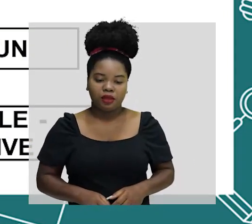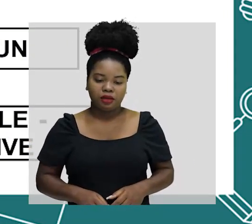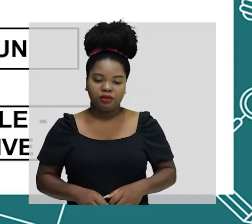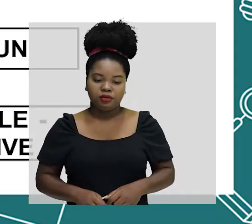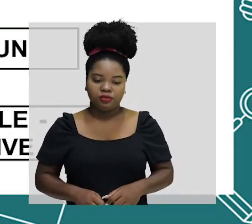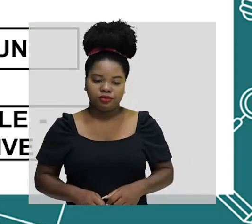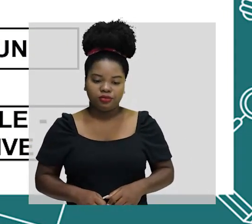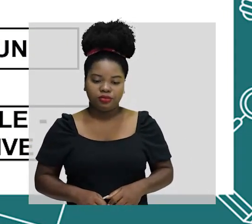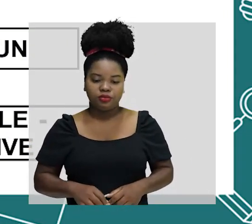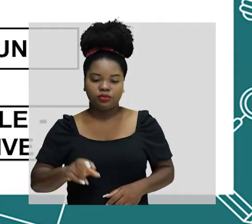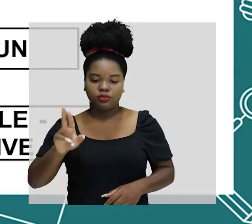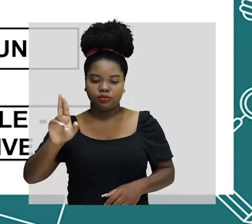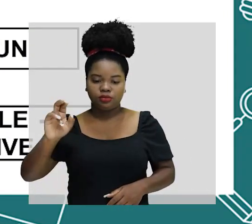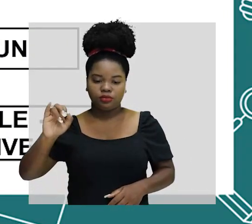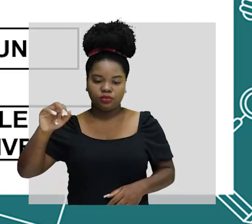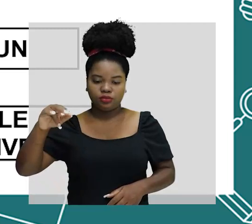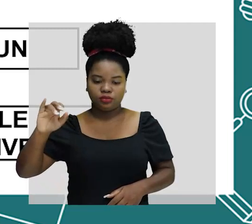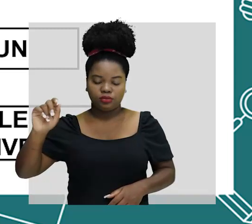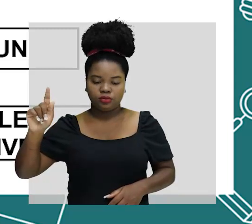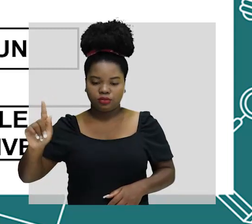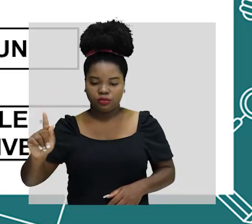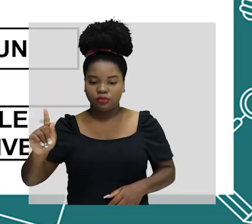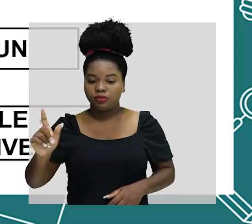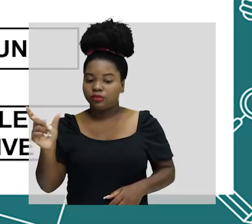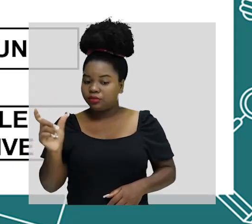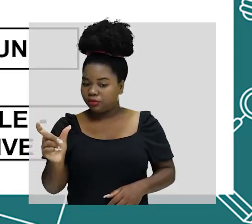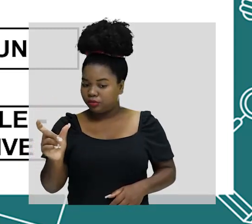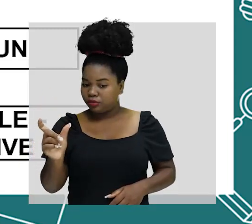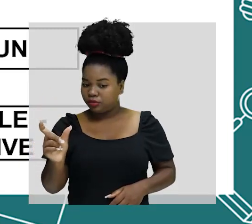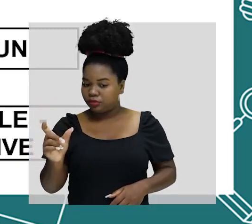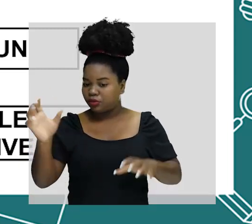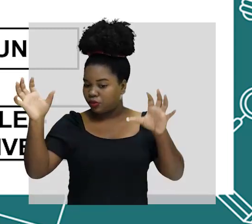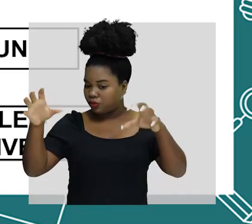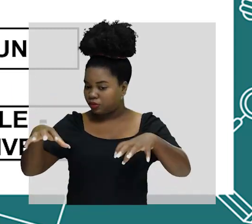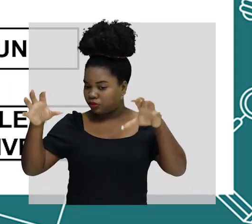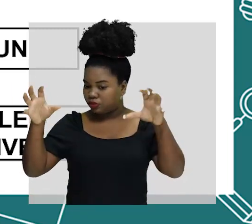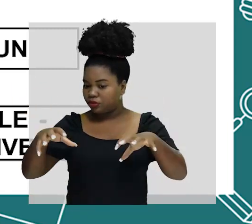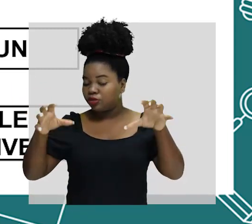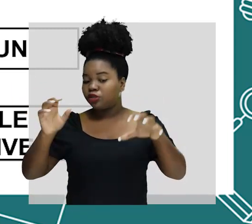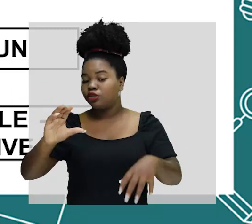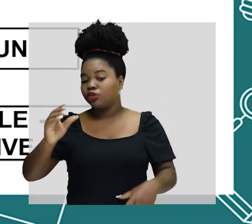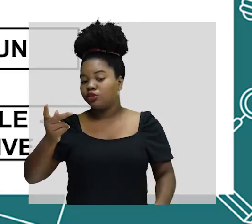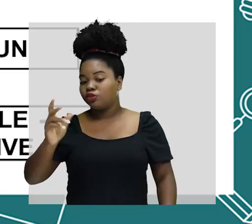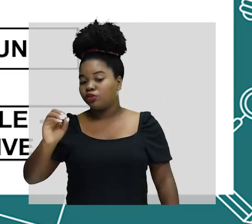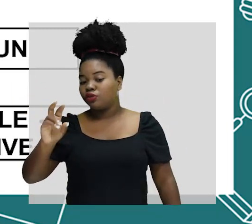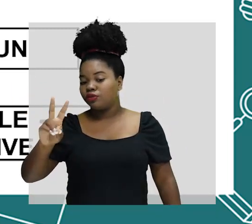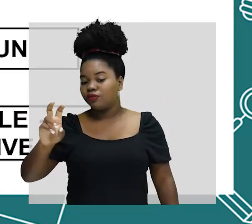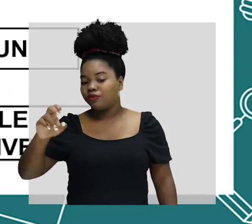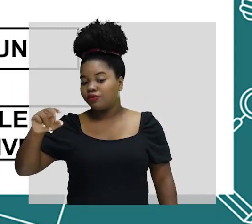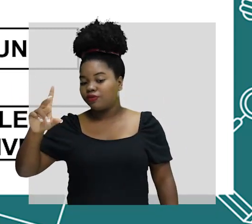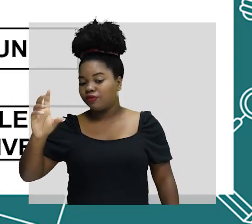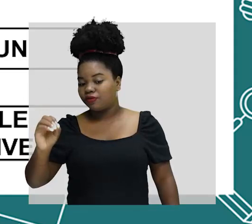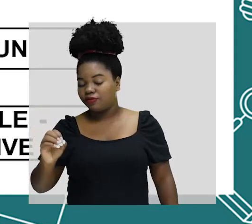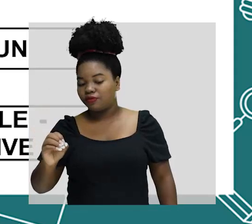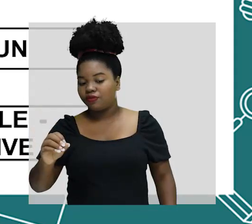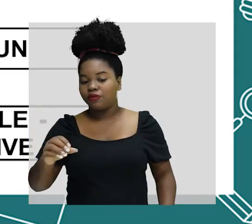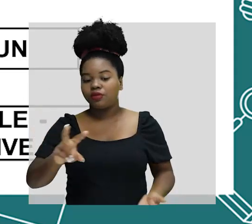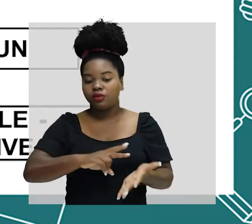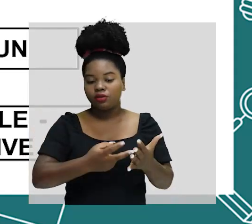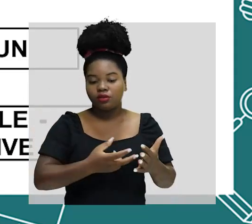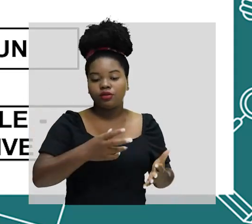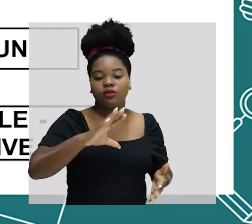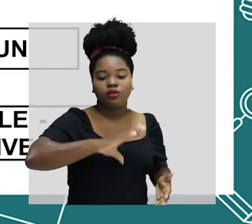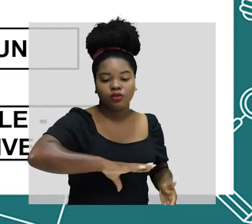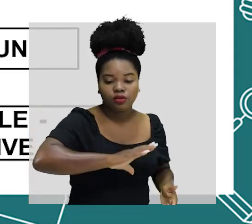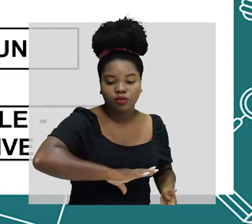raining. Esse raining aqui, que é o ING, não é chovendo. Ele significa, na hora de traduzir para o português, o